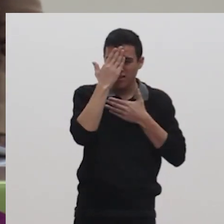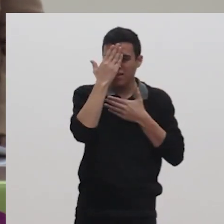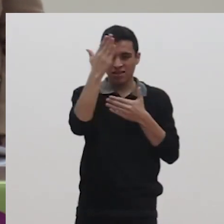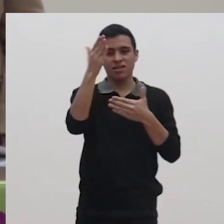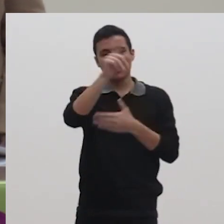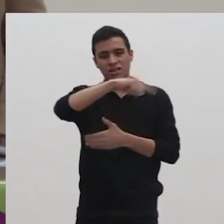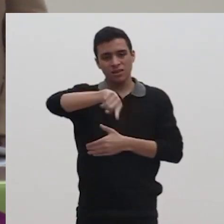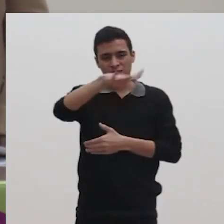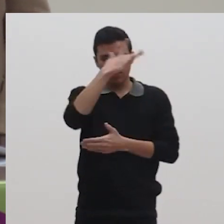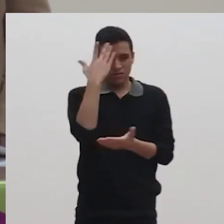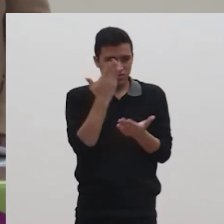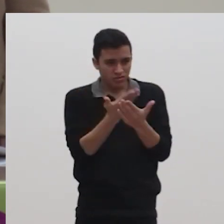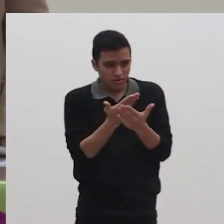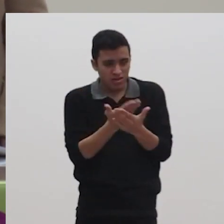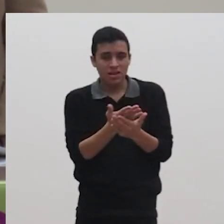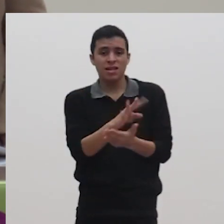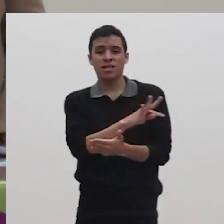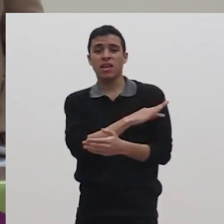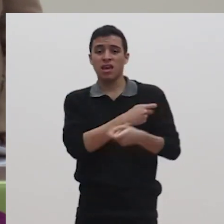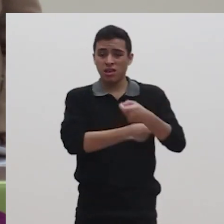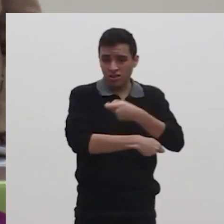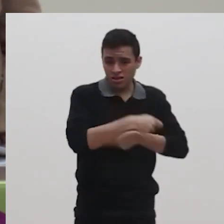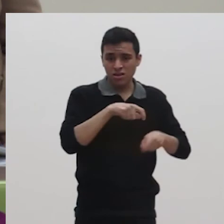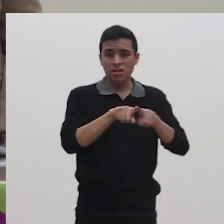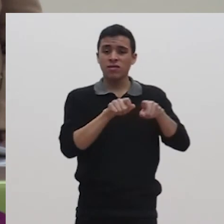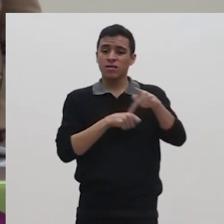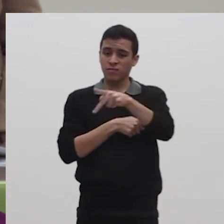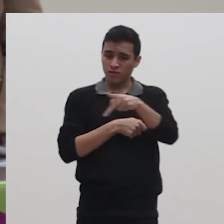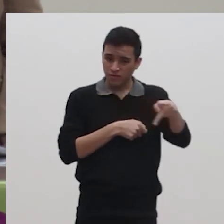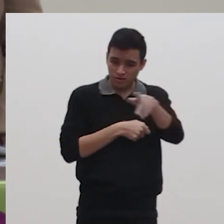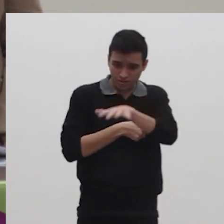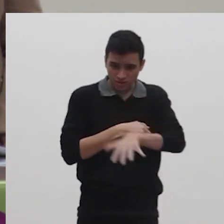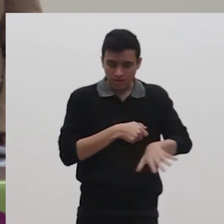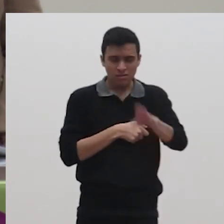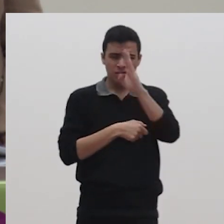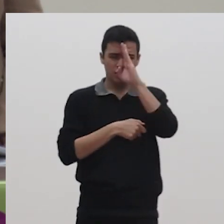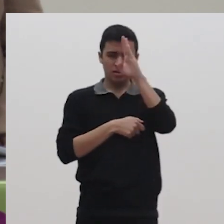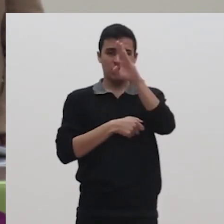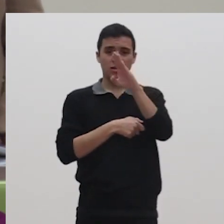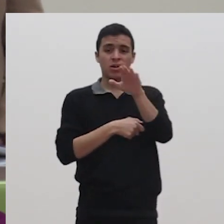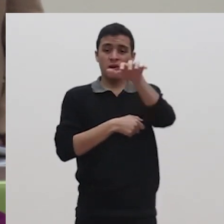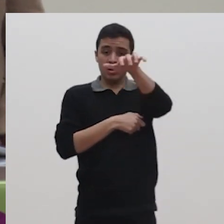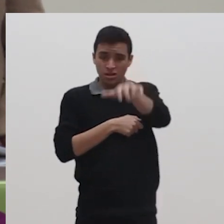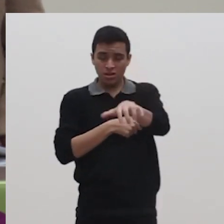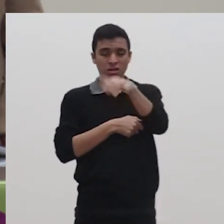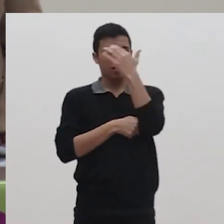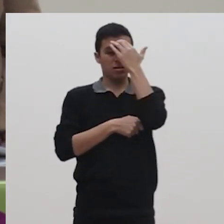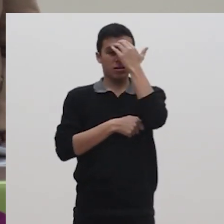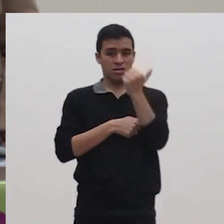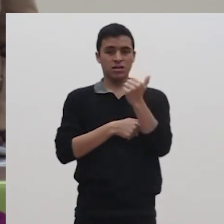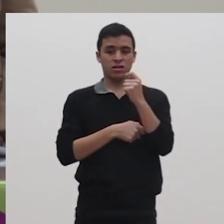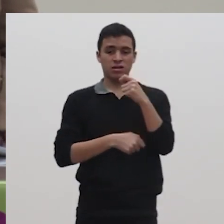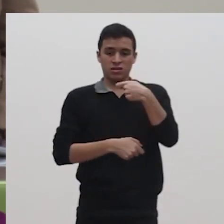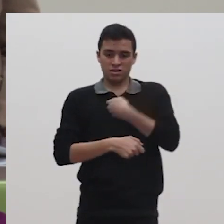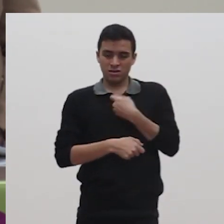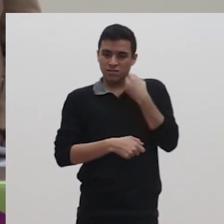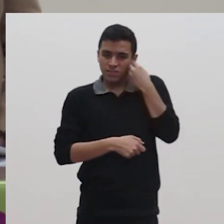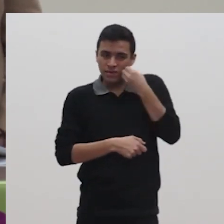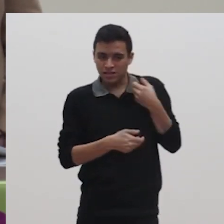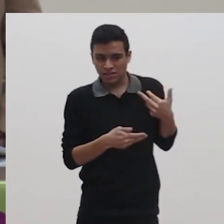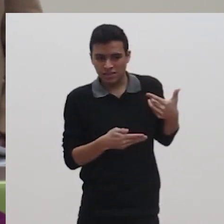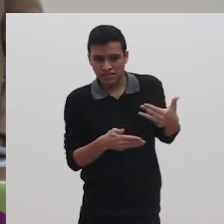os estudantes, técnicos administrativos e professores, e principalmente ao setor que sabe de minha experiência e de